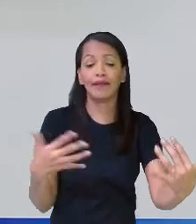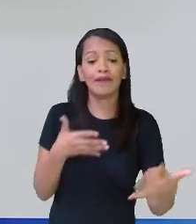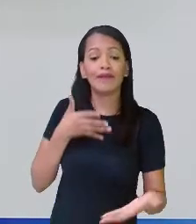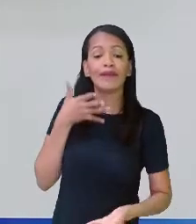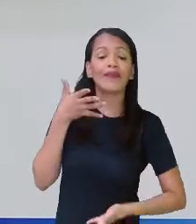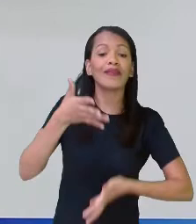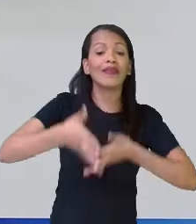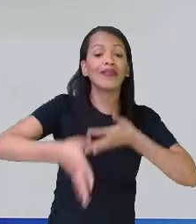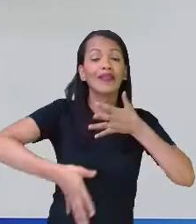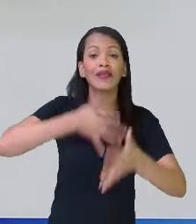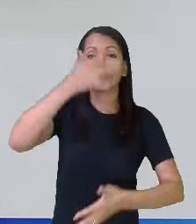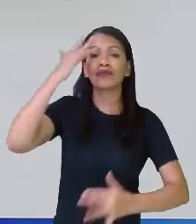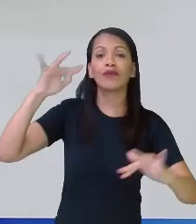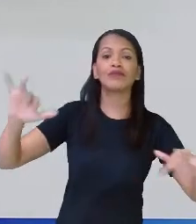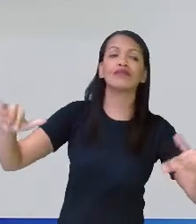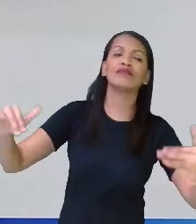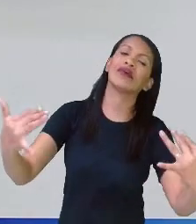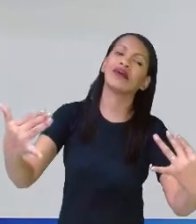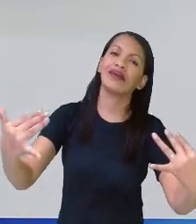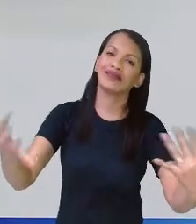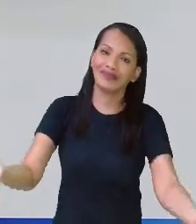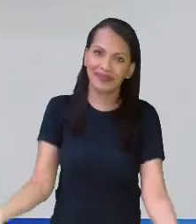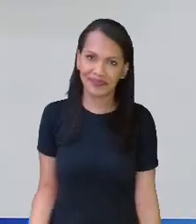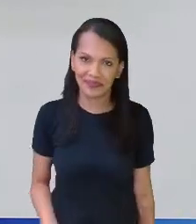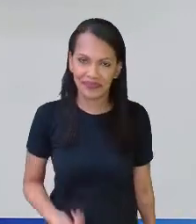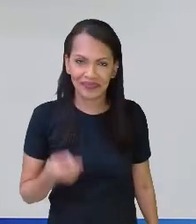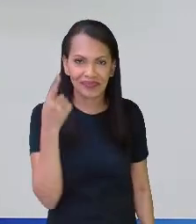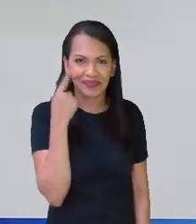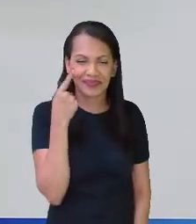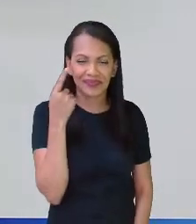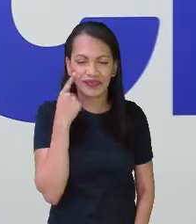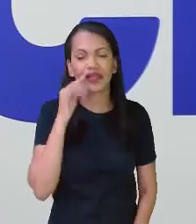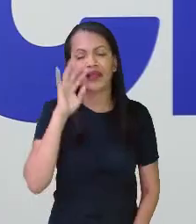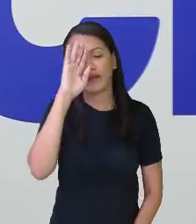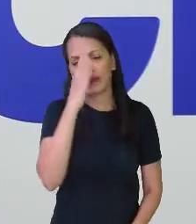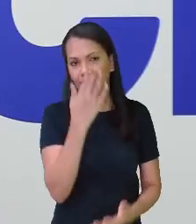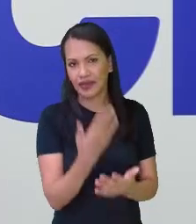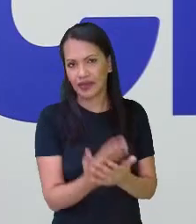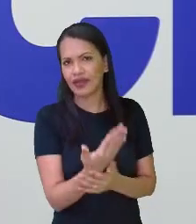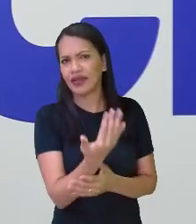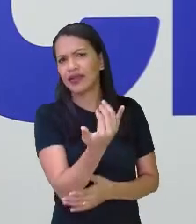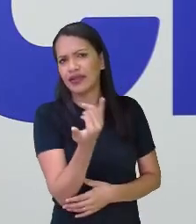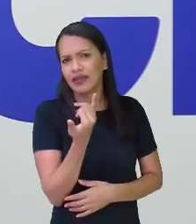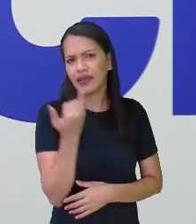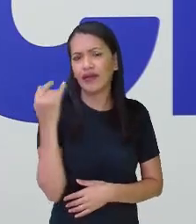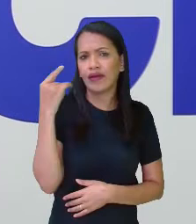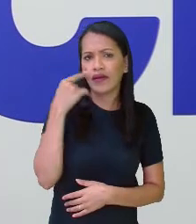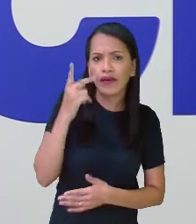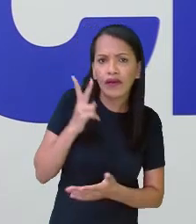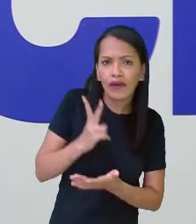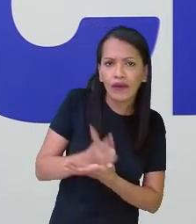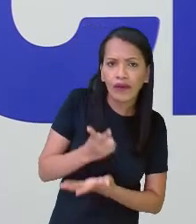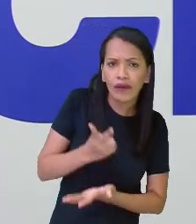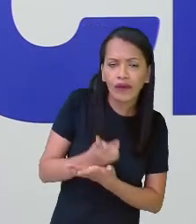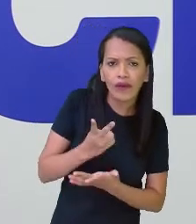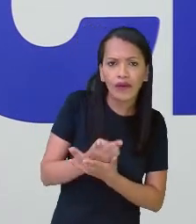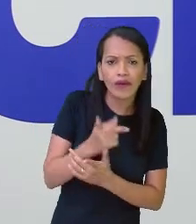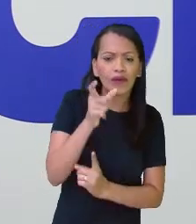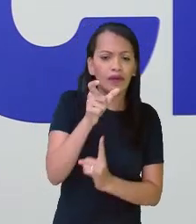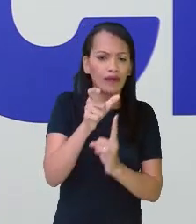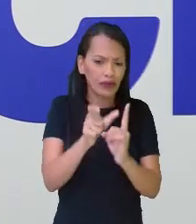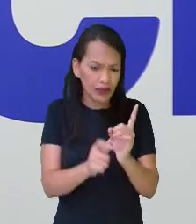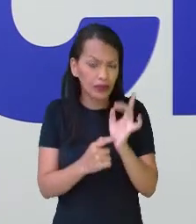onde vem a professora Mauriceia? Olha só, eu acredito que é capaz de eles falarem, mas aqui, olha, continuam falando sobre os personagens que